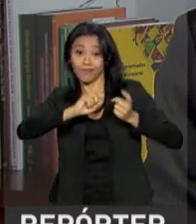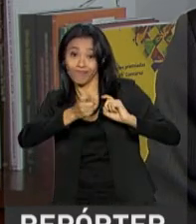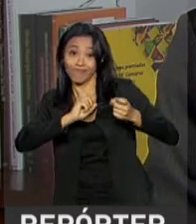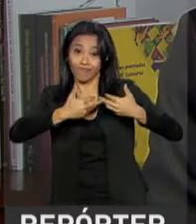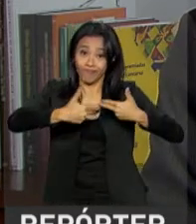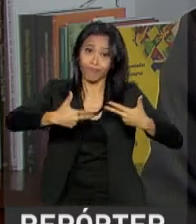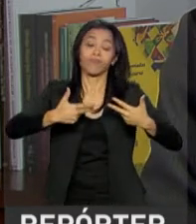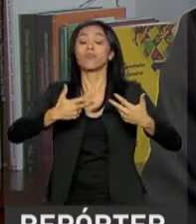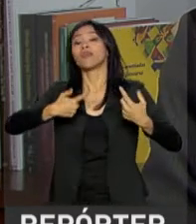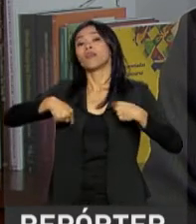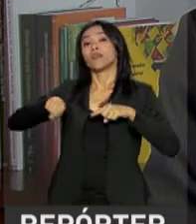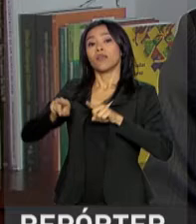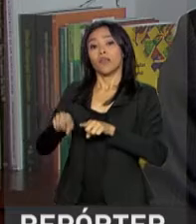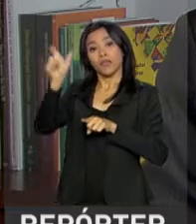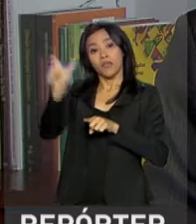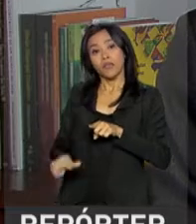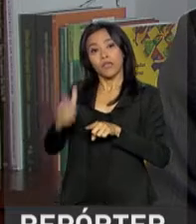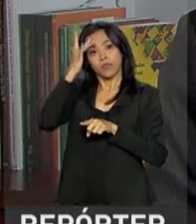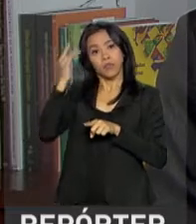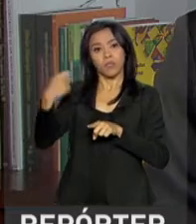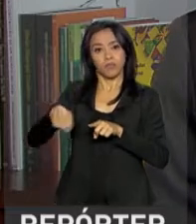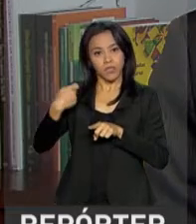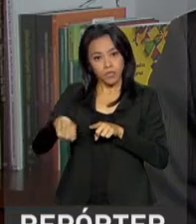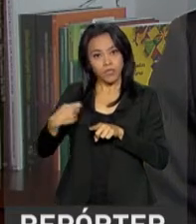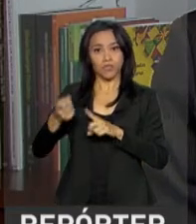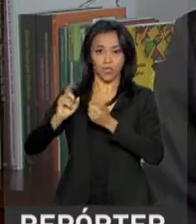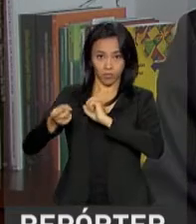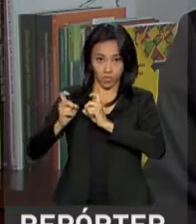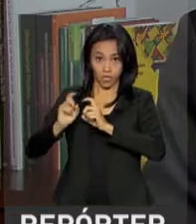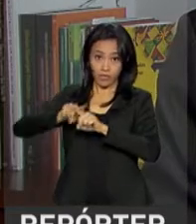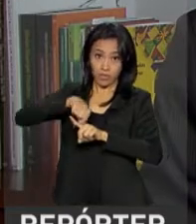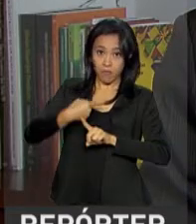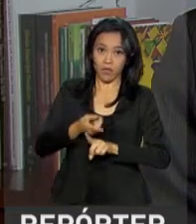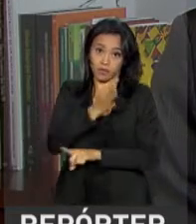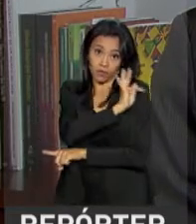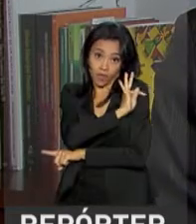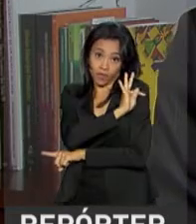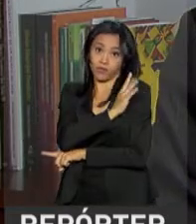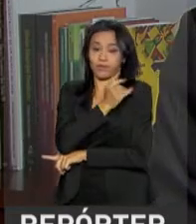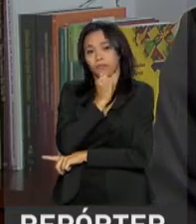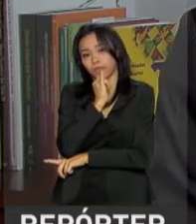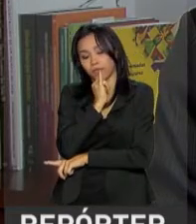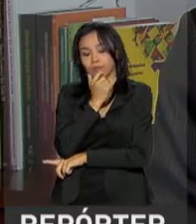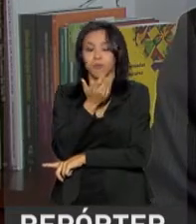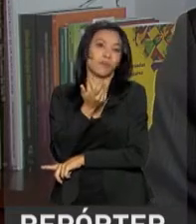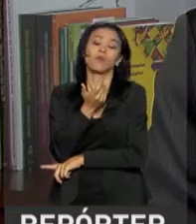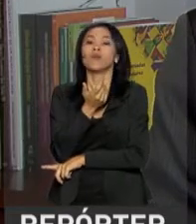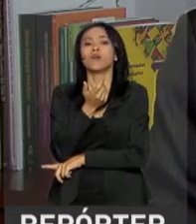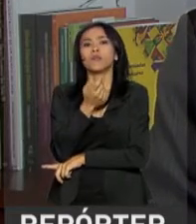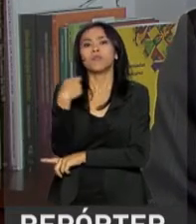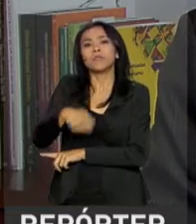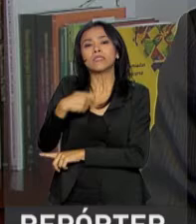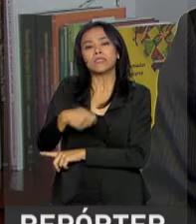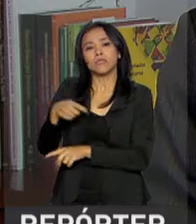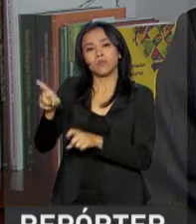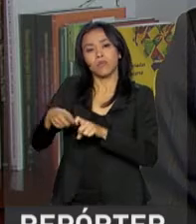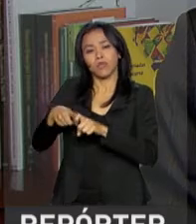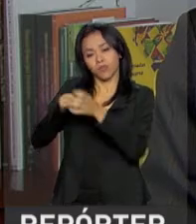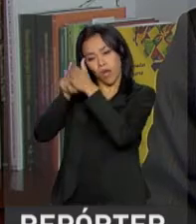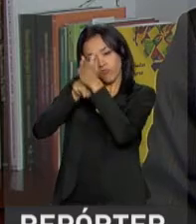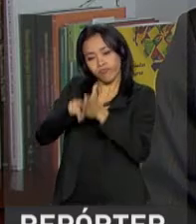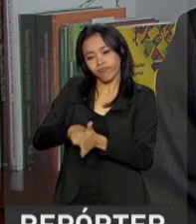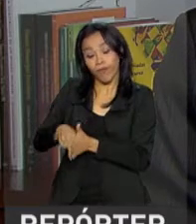e daqueles que precisam do trem medo administrativo e mais um técnico por exemplo é o caso daqueles benefícios que dependem de perícia médica